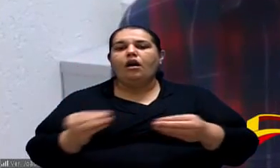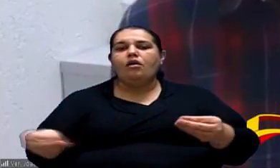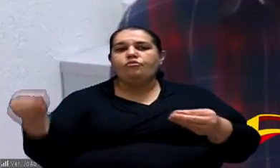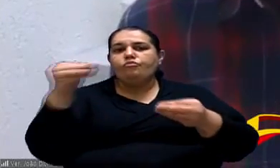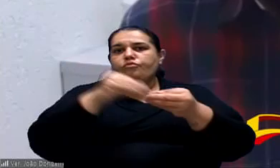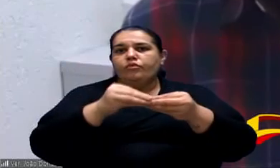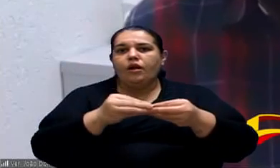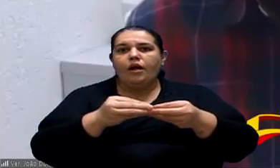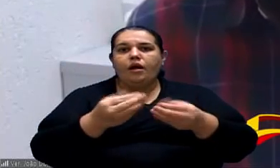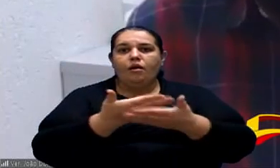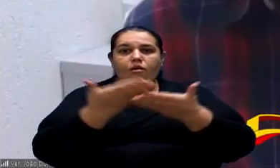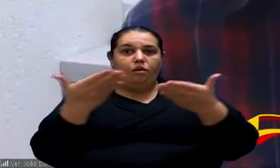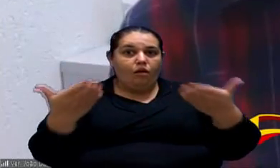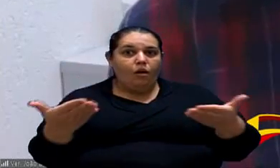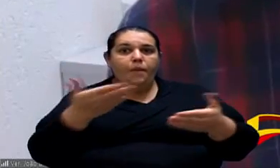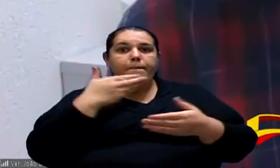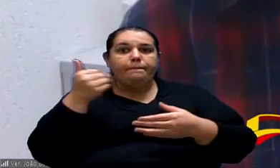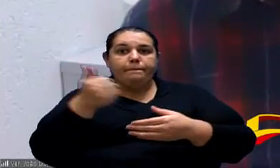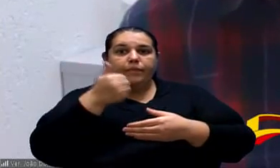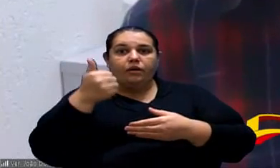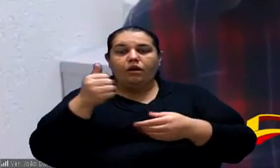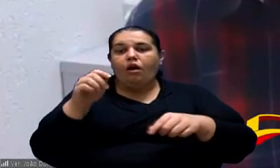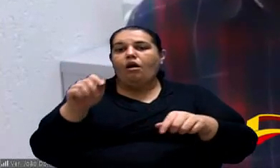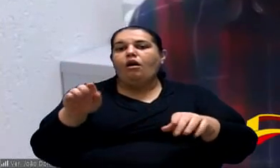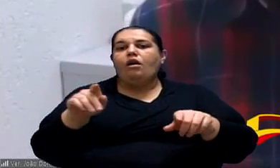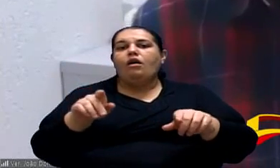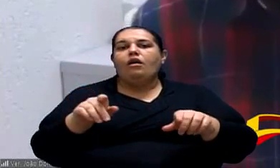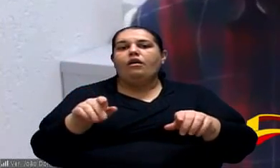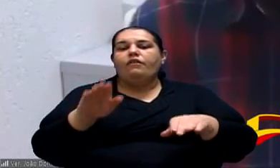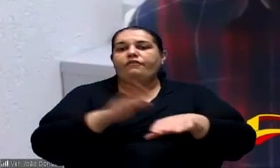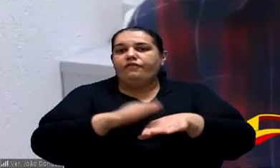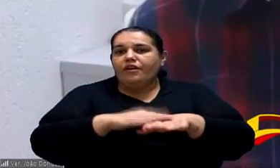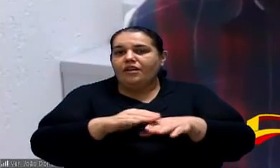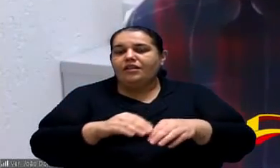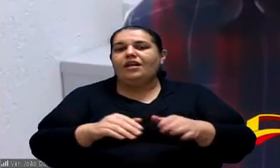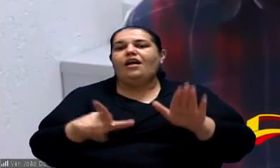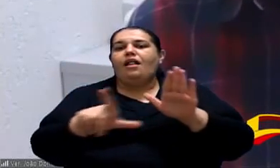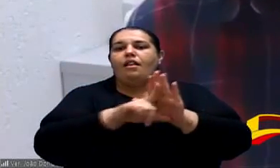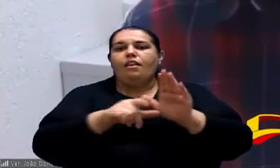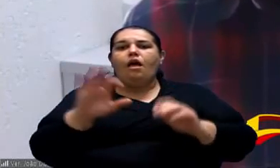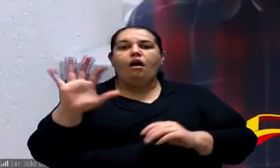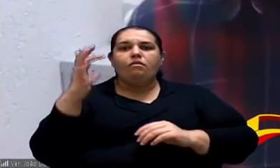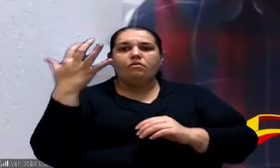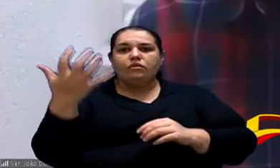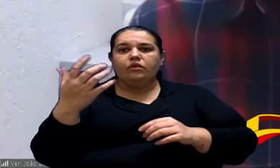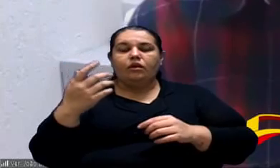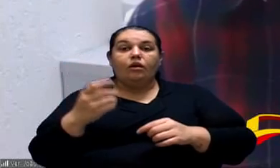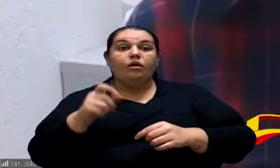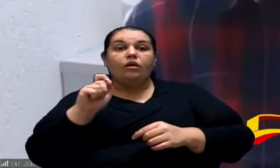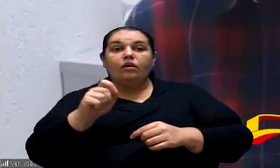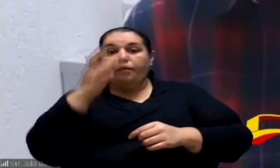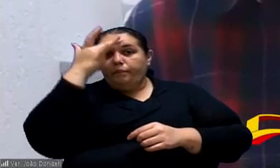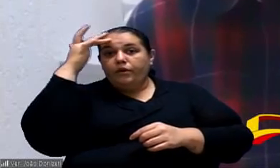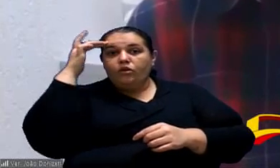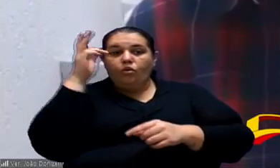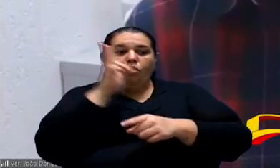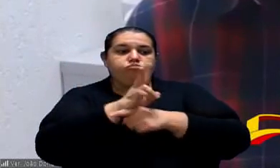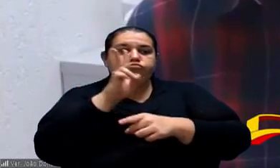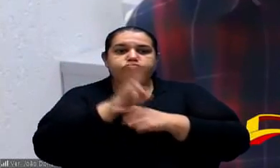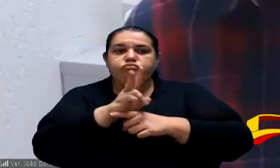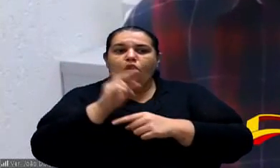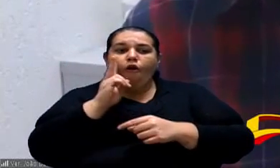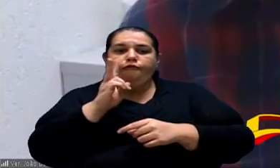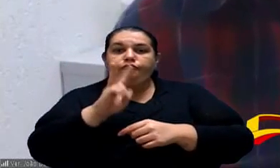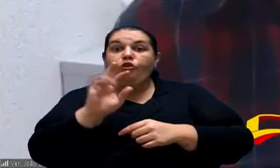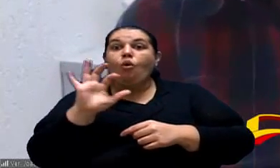que o Poder Executivo faça valer a lei através da fiscalização. E essa fiscalização